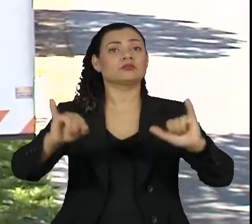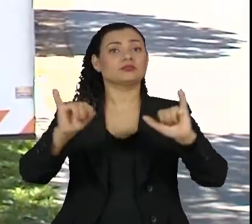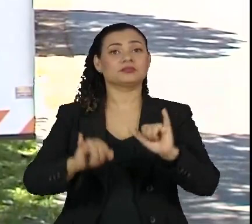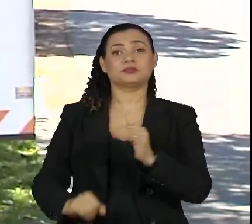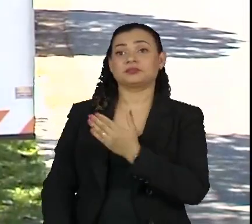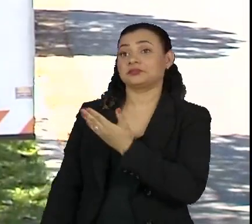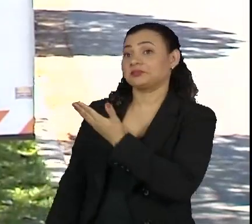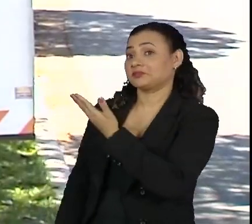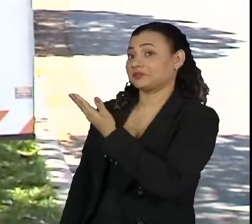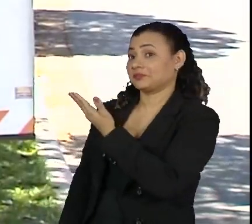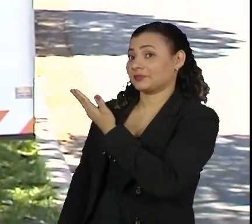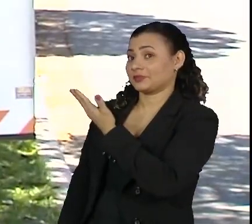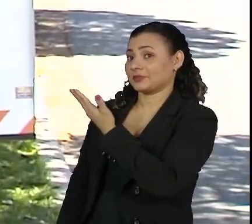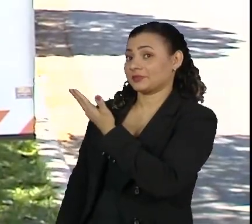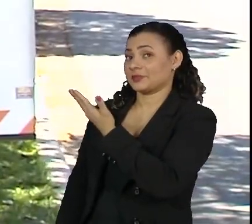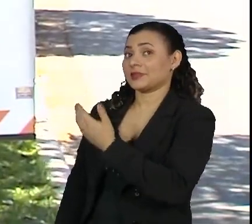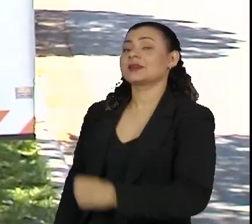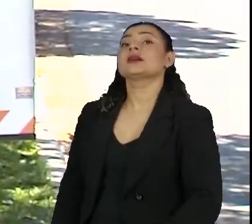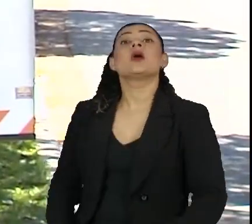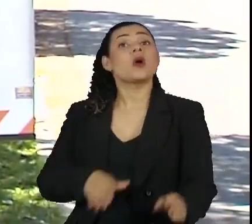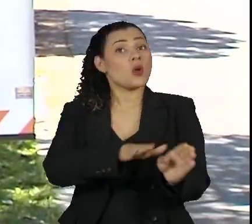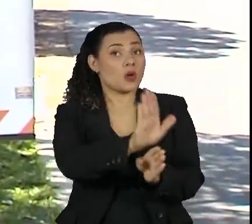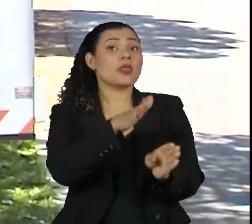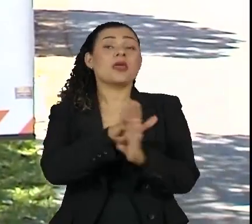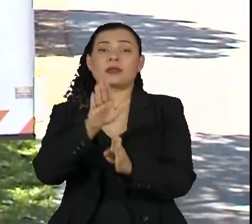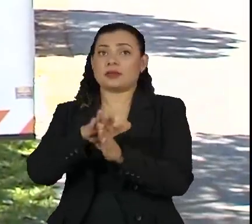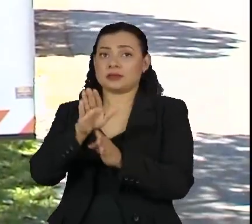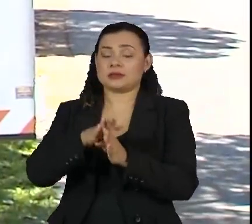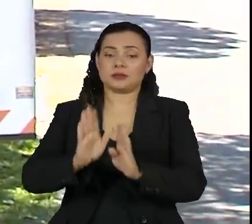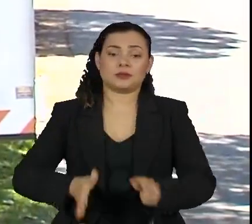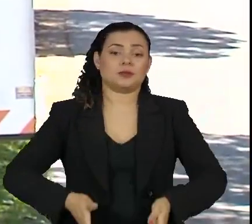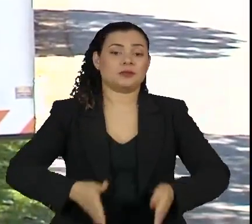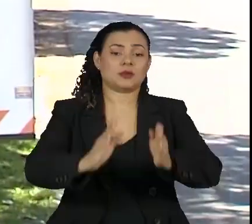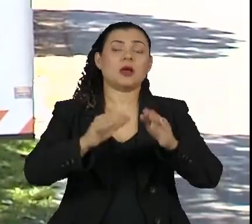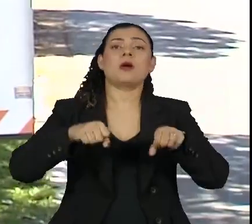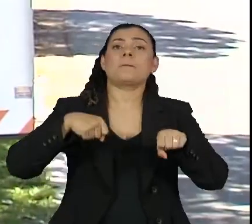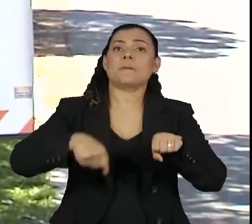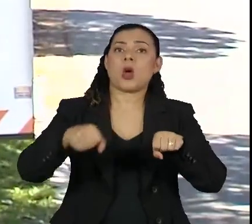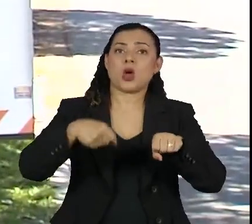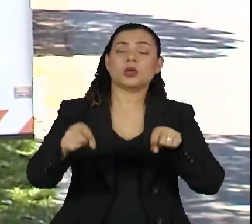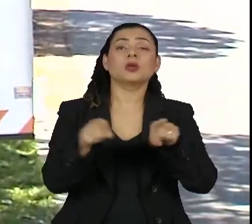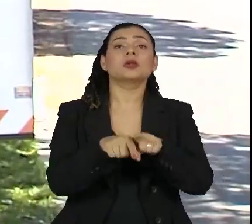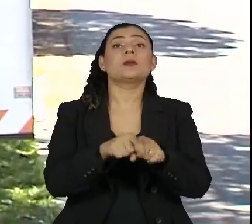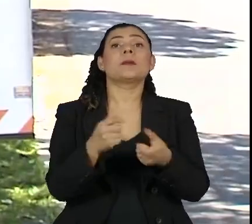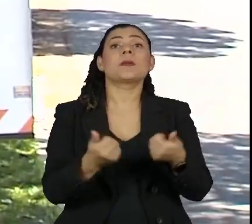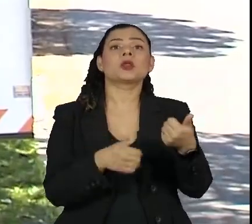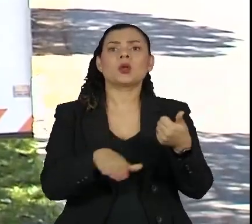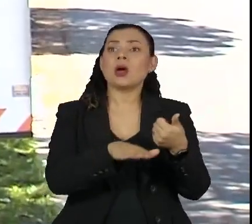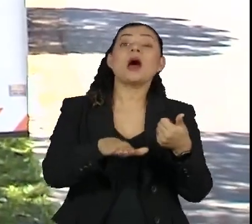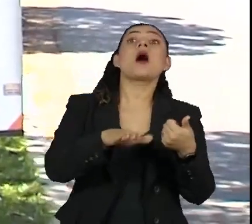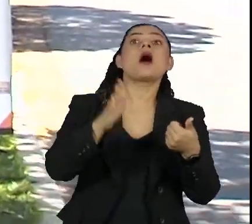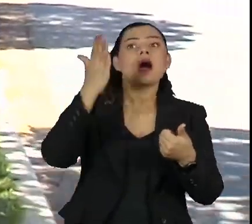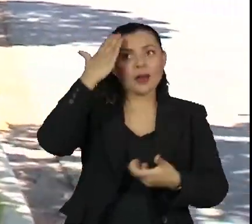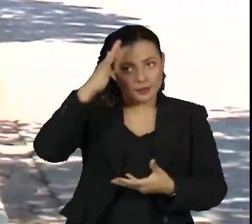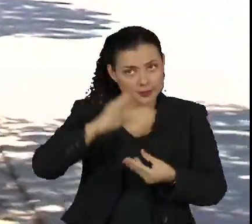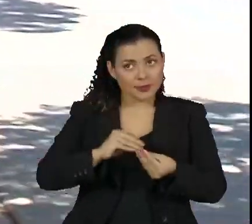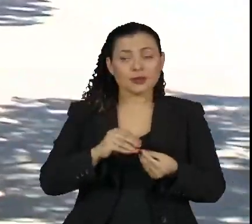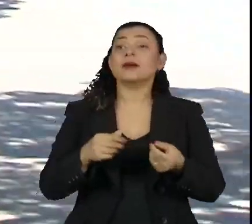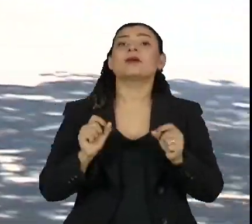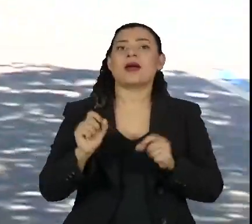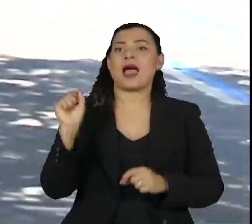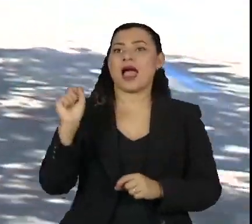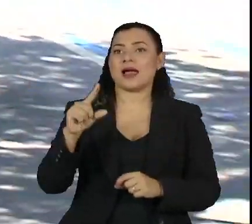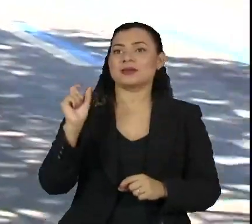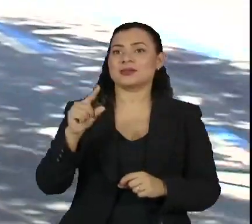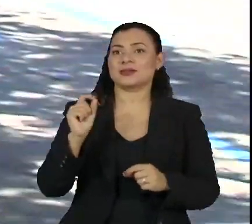aqui atrás de mim com orientações tanto pros motociclistas quanto pros motoristas a faixa azul mesmo ela fica